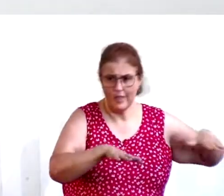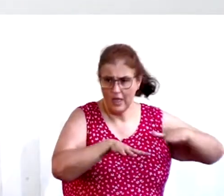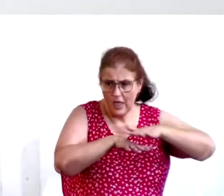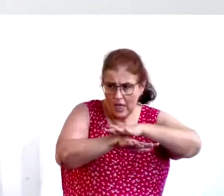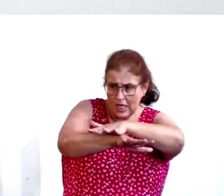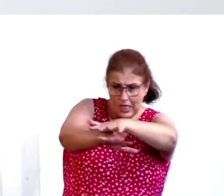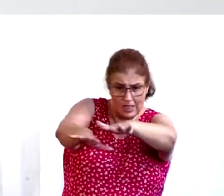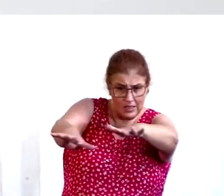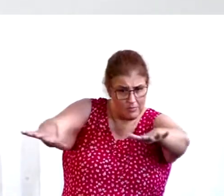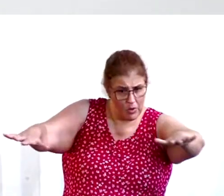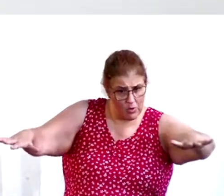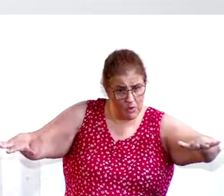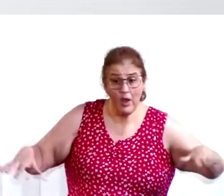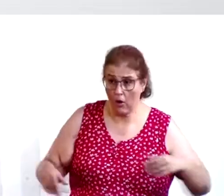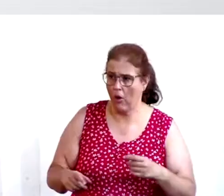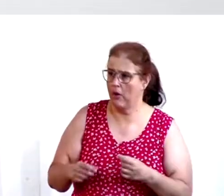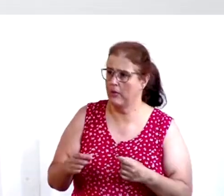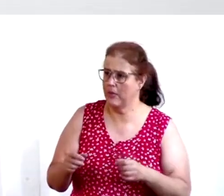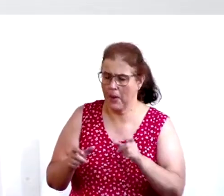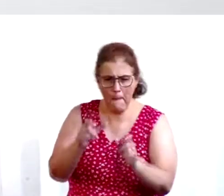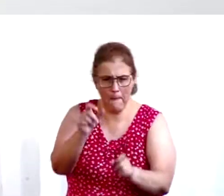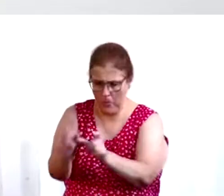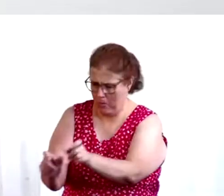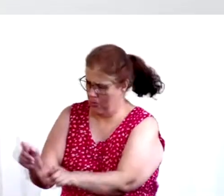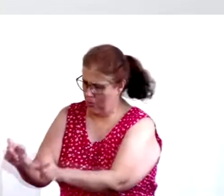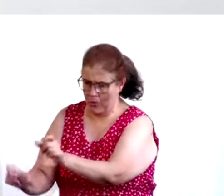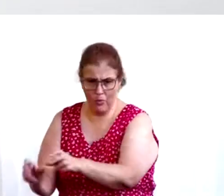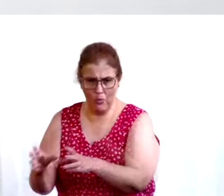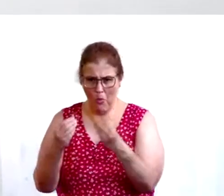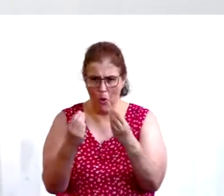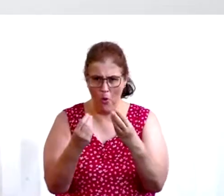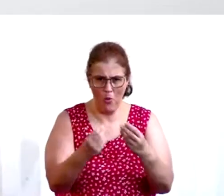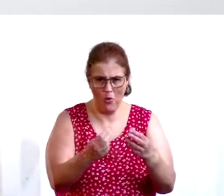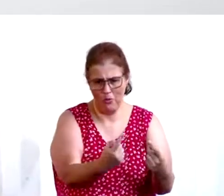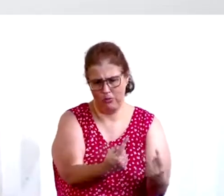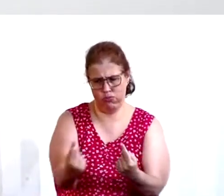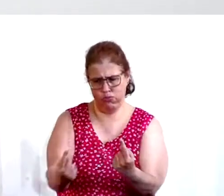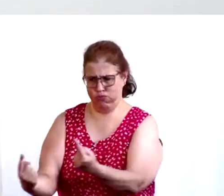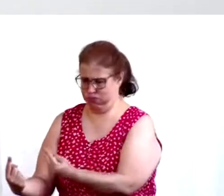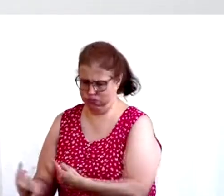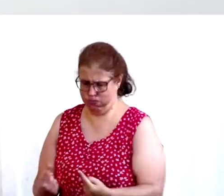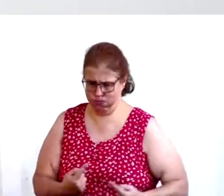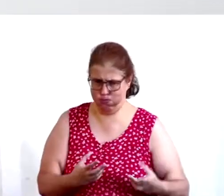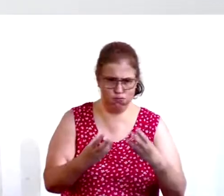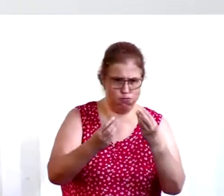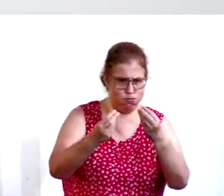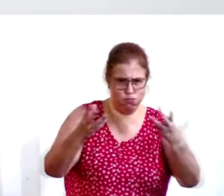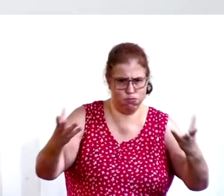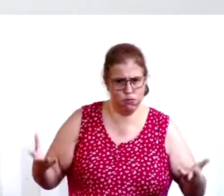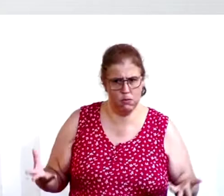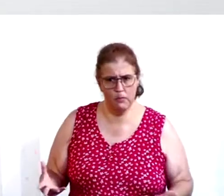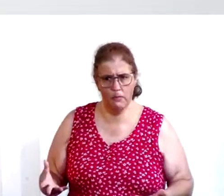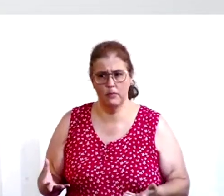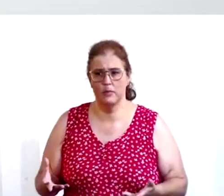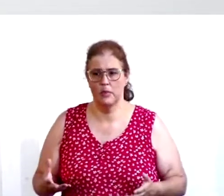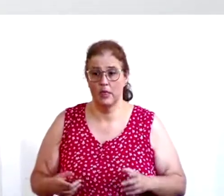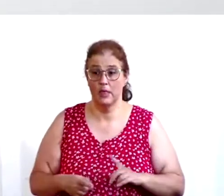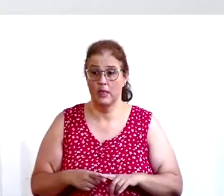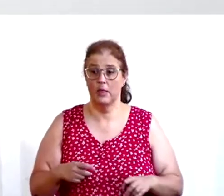nessa planície. Mas aí, o pastor vai avançar aqui um pouquinho com vocês de maneira